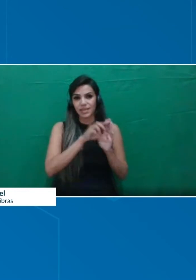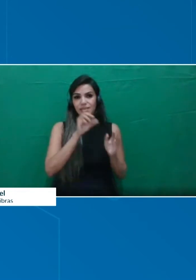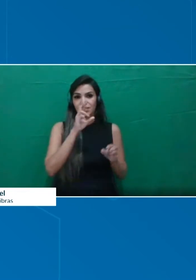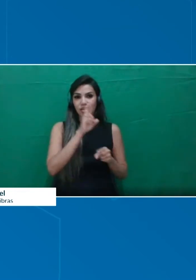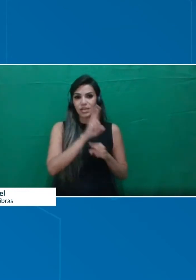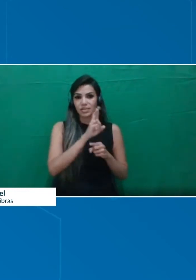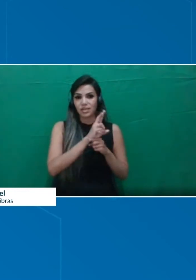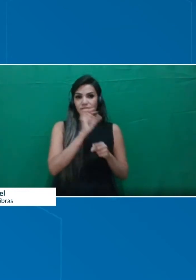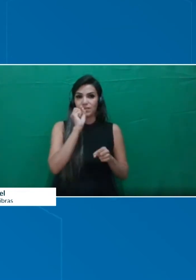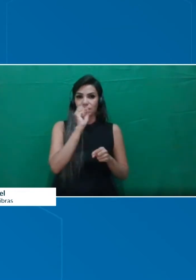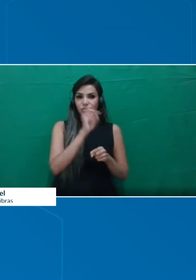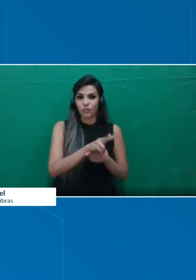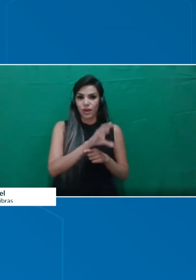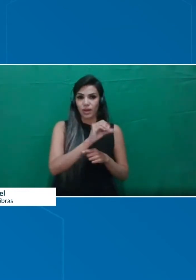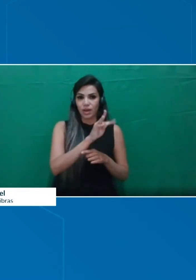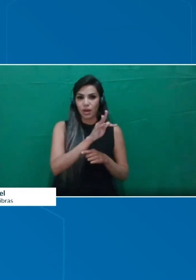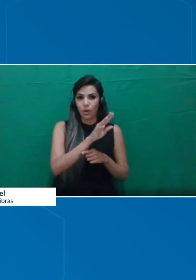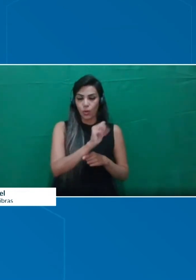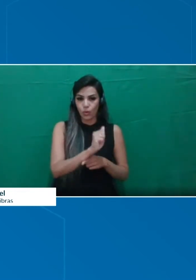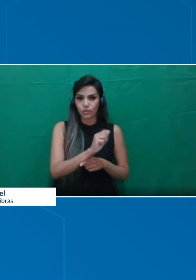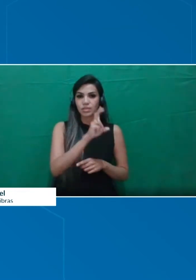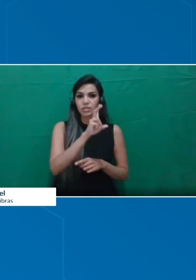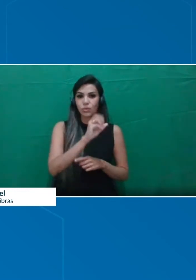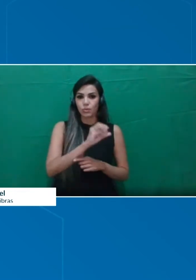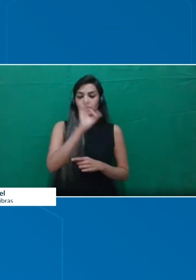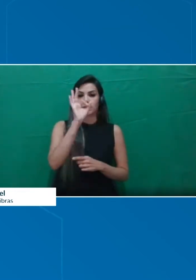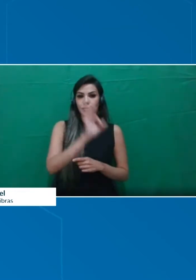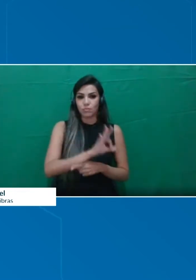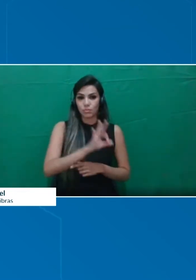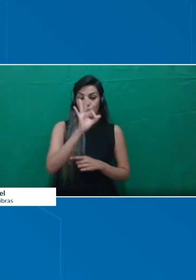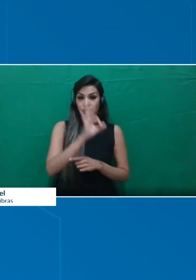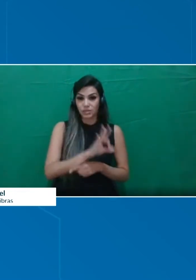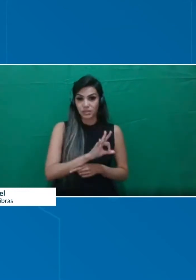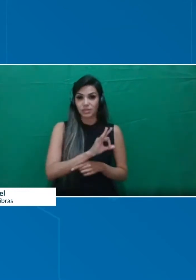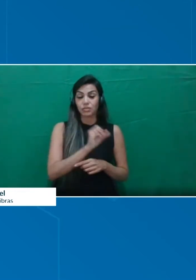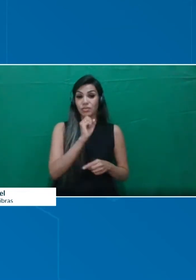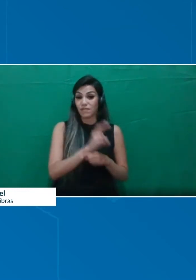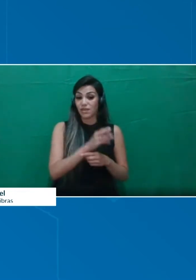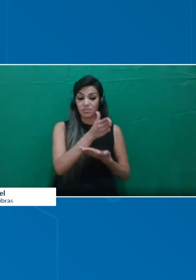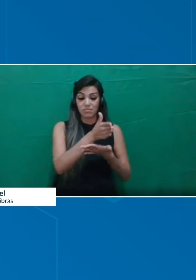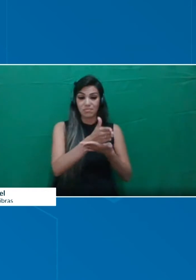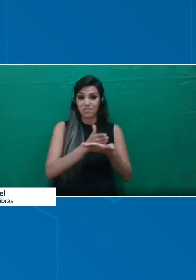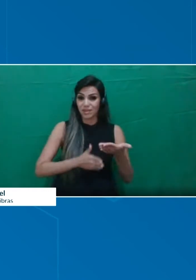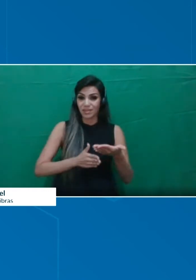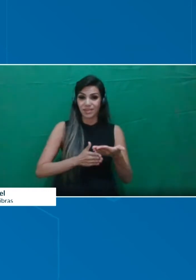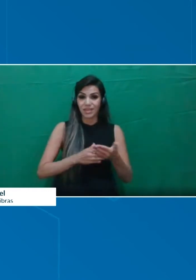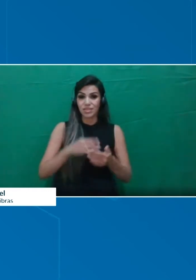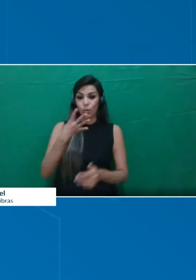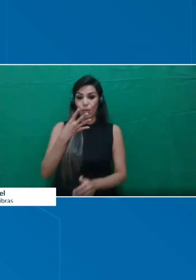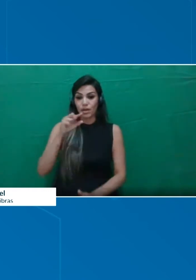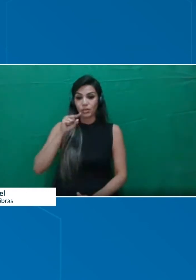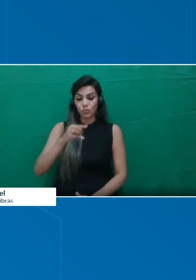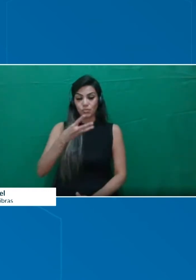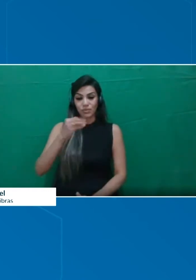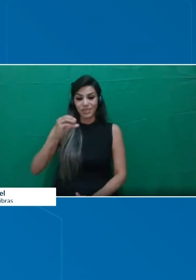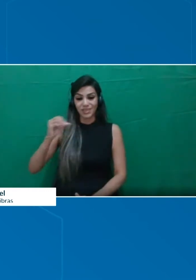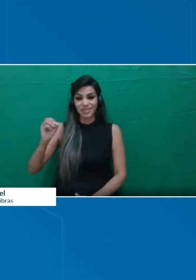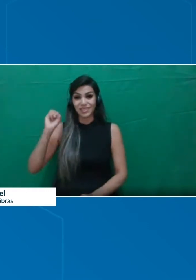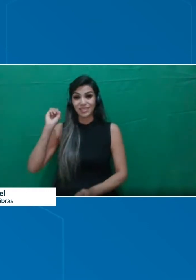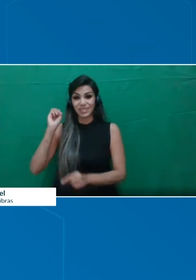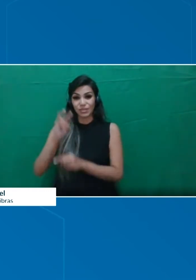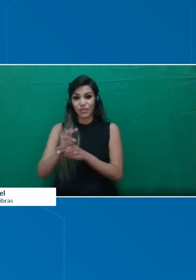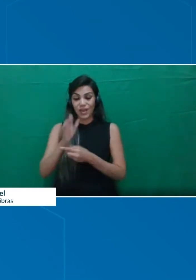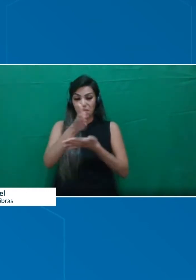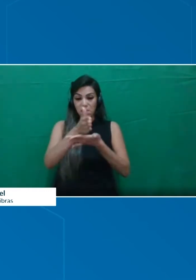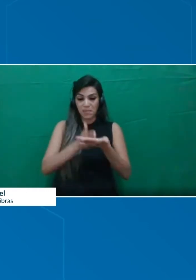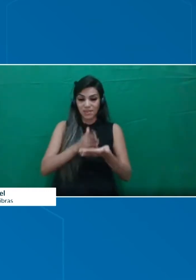mais abrangente, né? Então, 50% das vagas, né? Metade das nossas 4.300 vagas são para